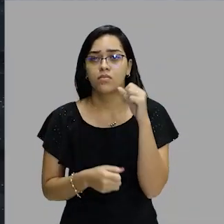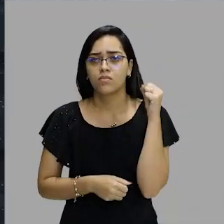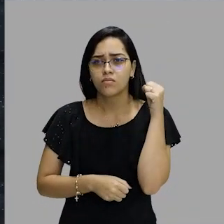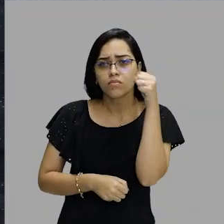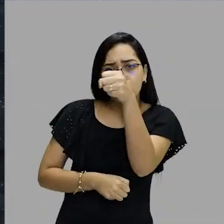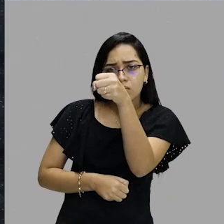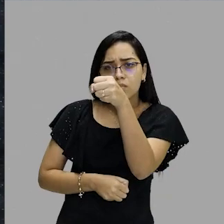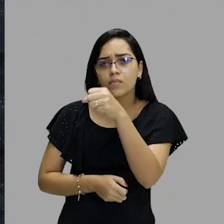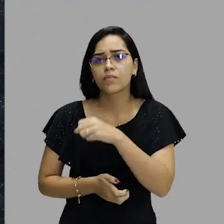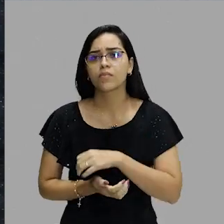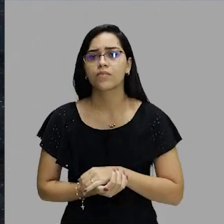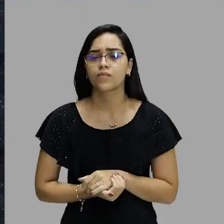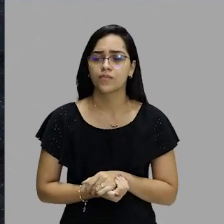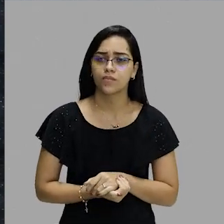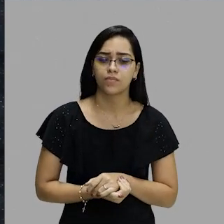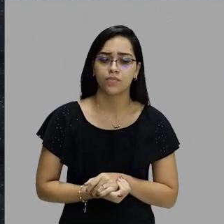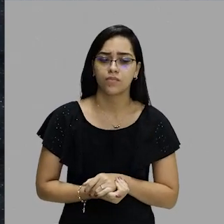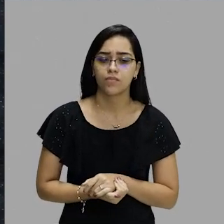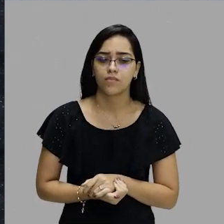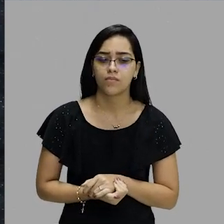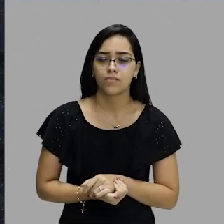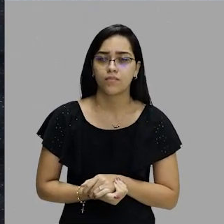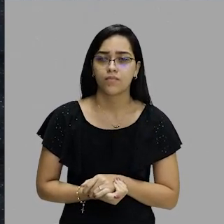um soco.